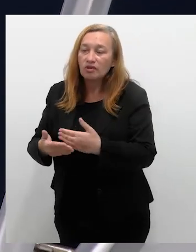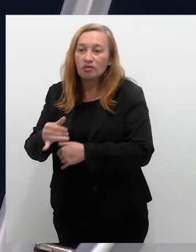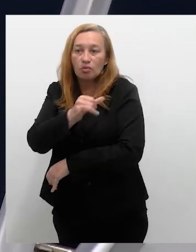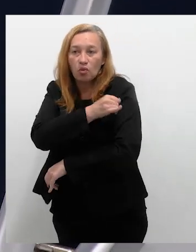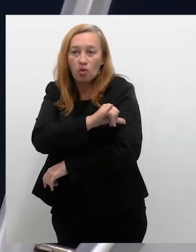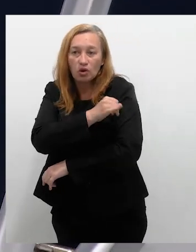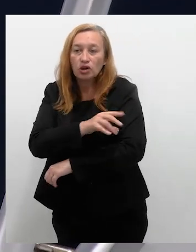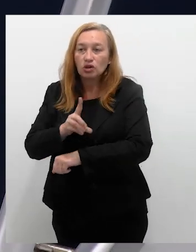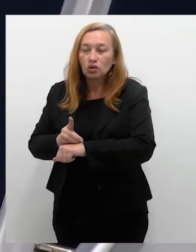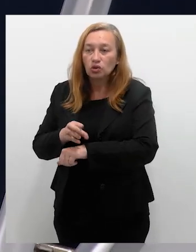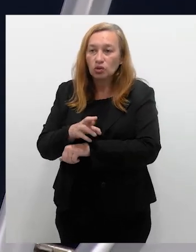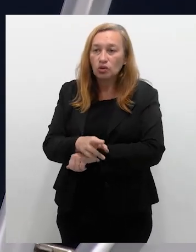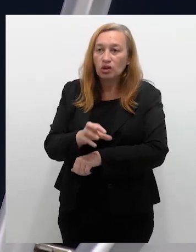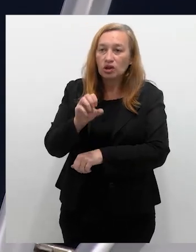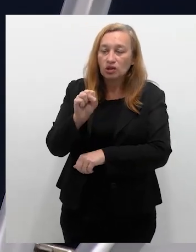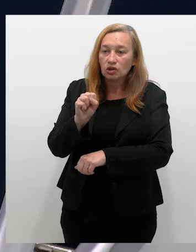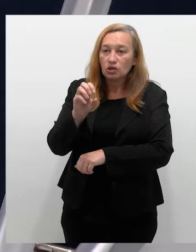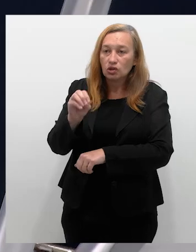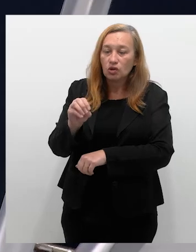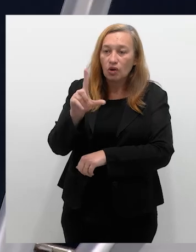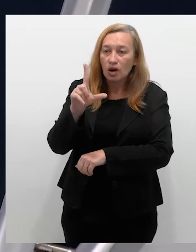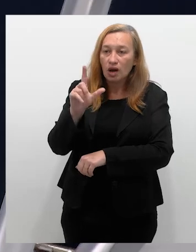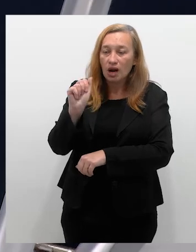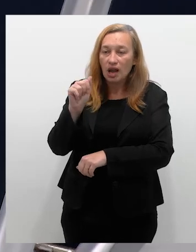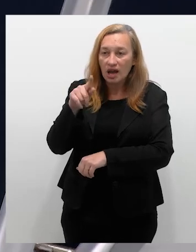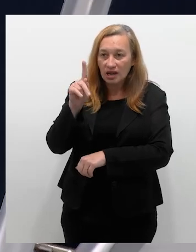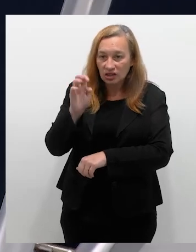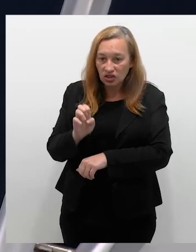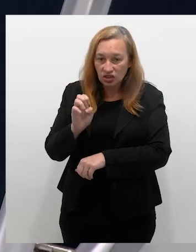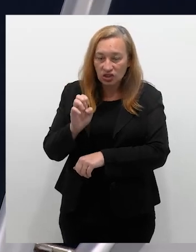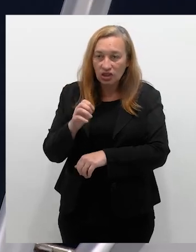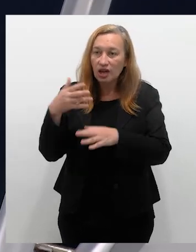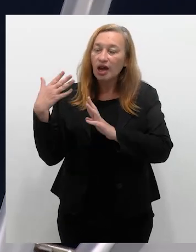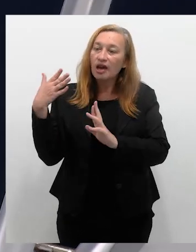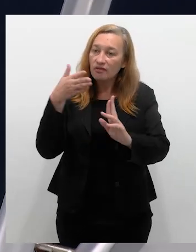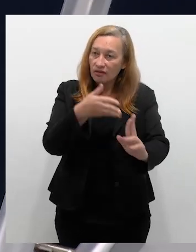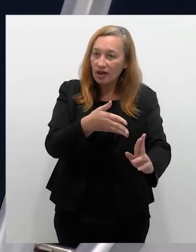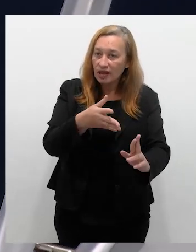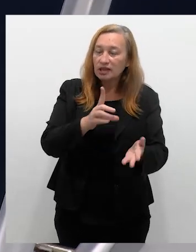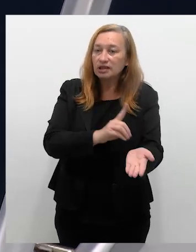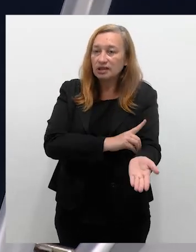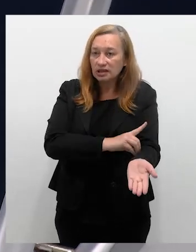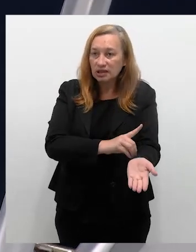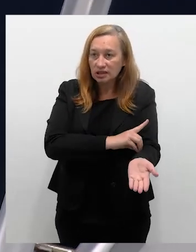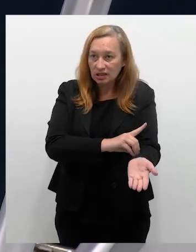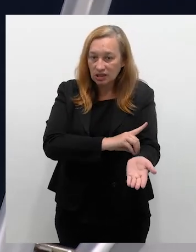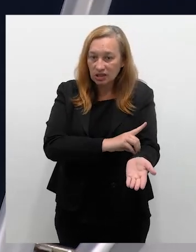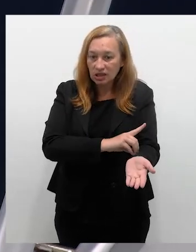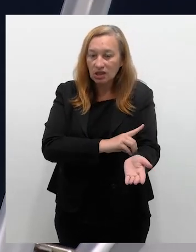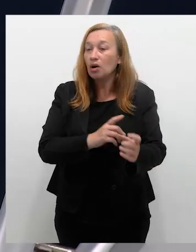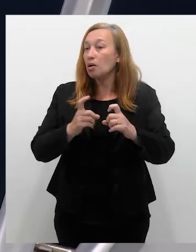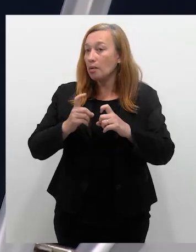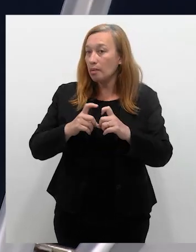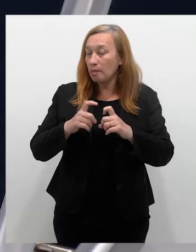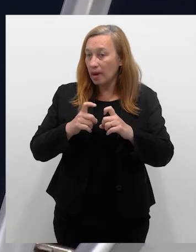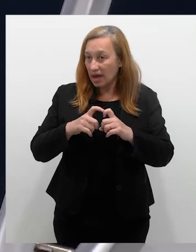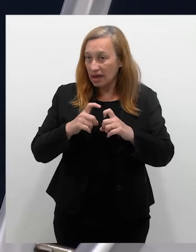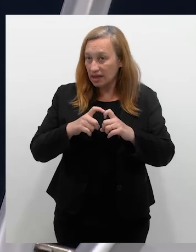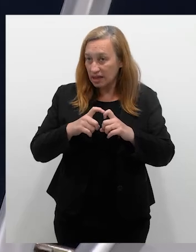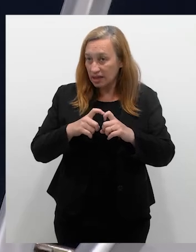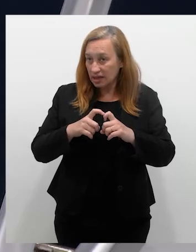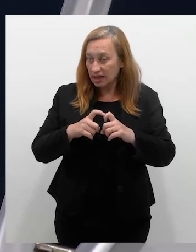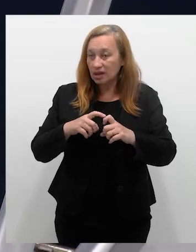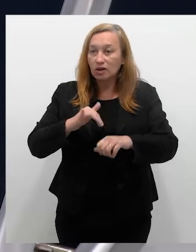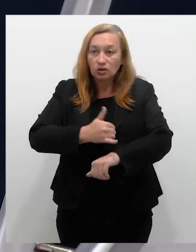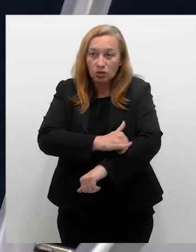Rio, né, para a doutora Solange Travassos, que é referência em diabetes, que é da Sociedade Brasileira de Diabetes, uma endocrinologista que